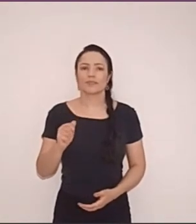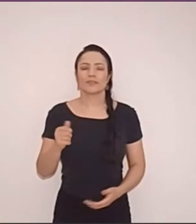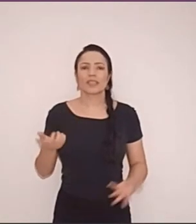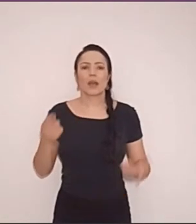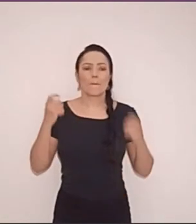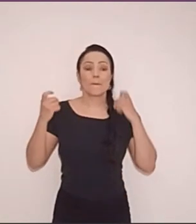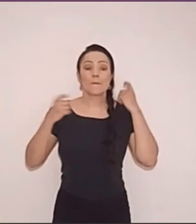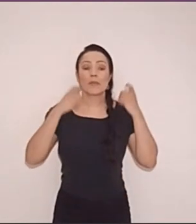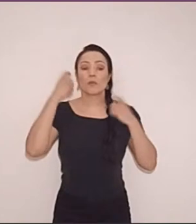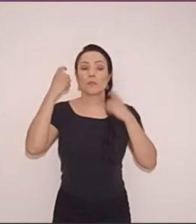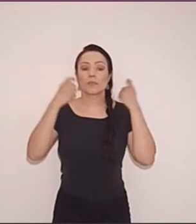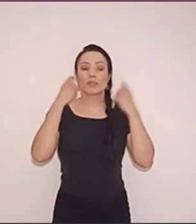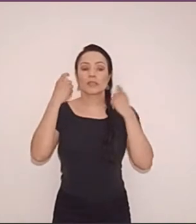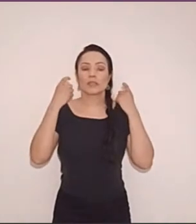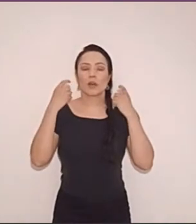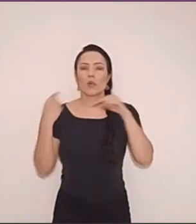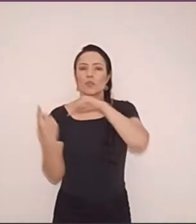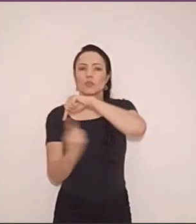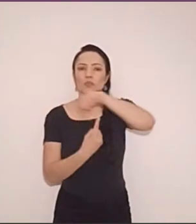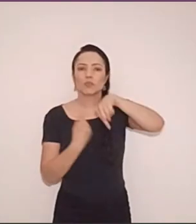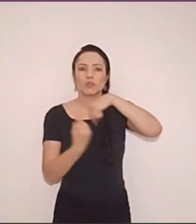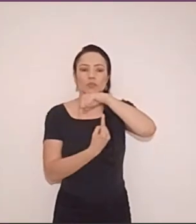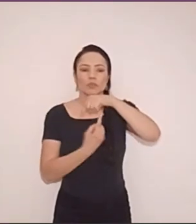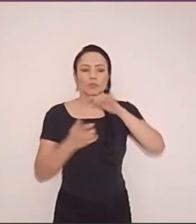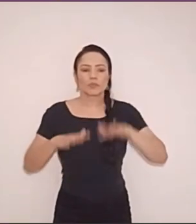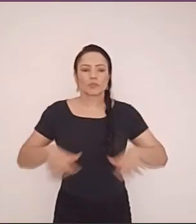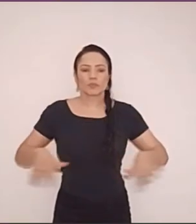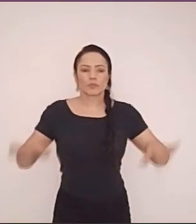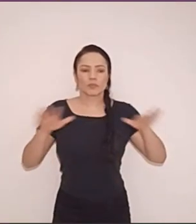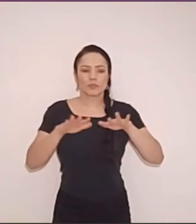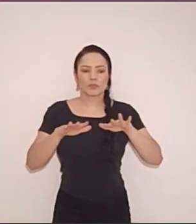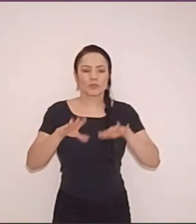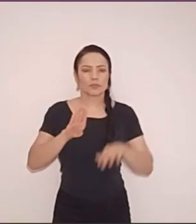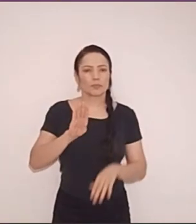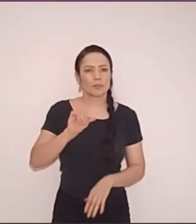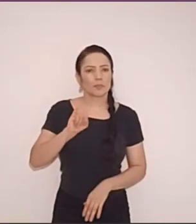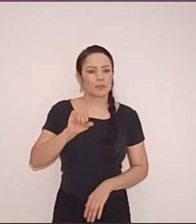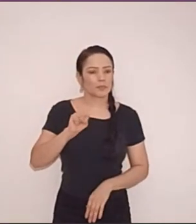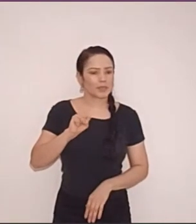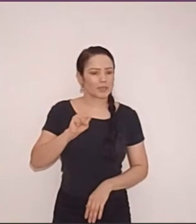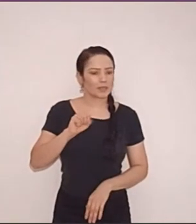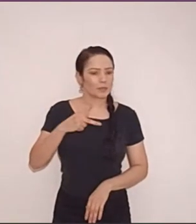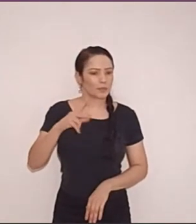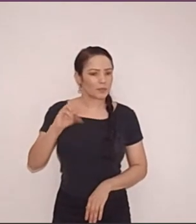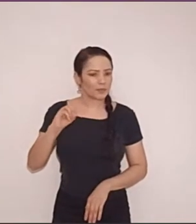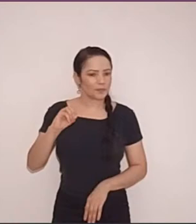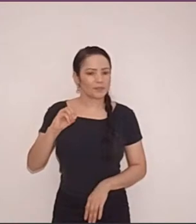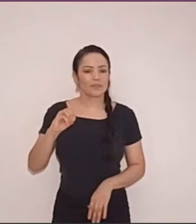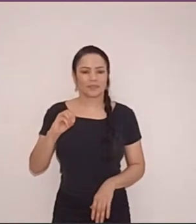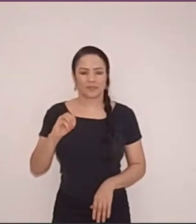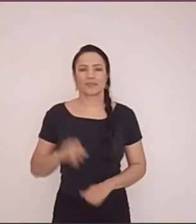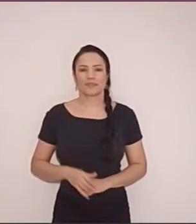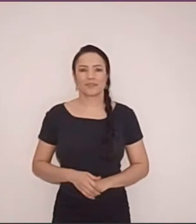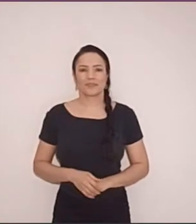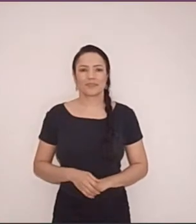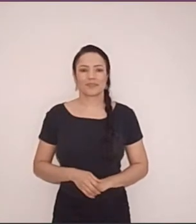essa preocupação ou Esse envolvimento coletivo né é que o Bispo bom então